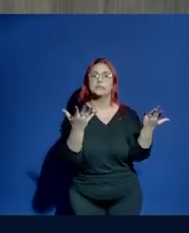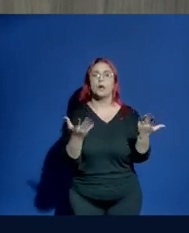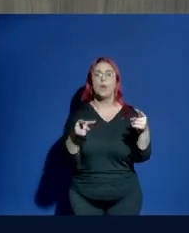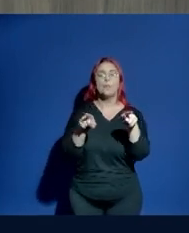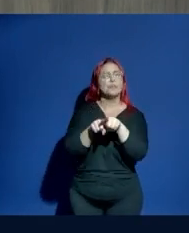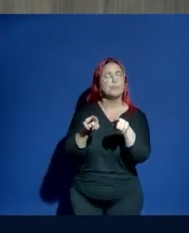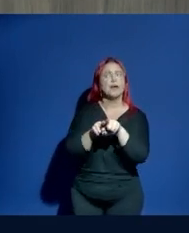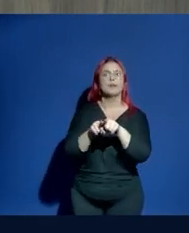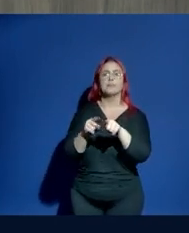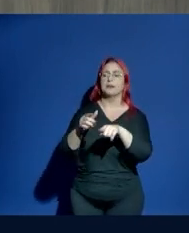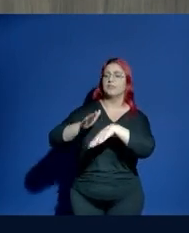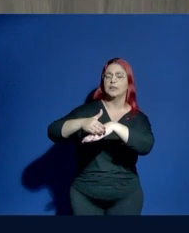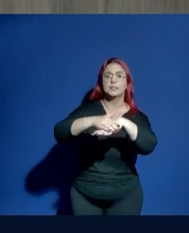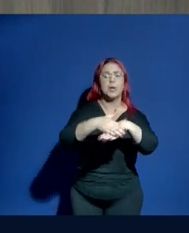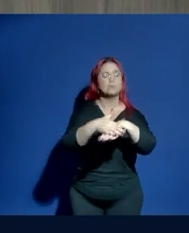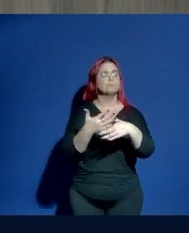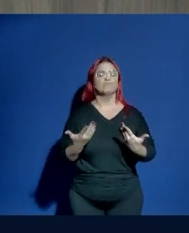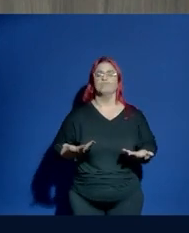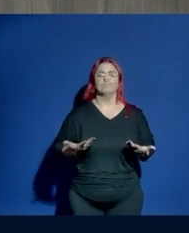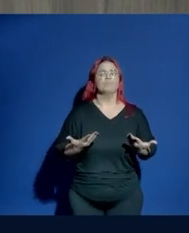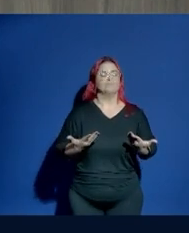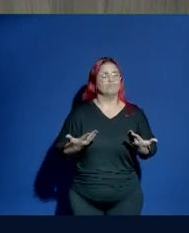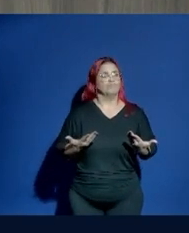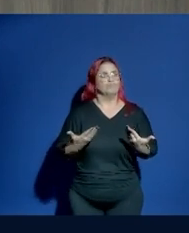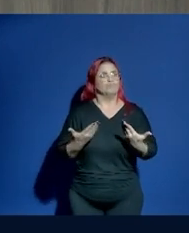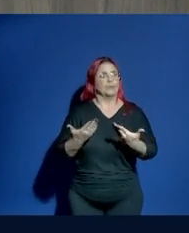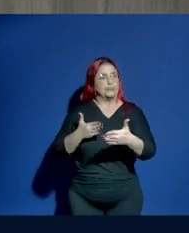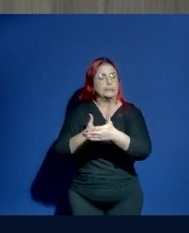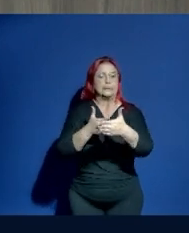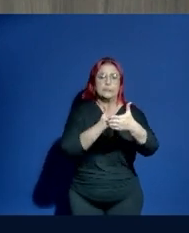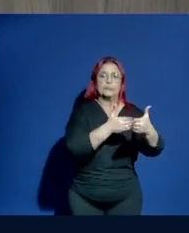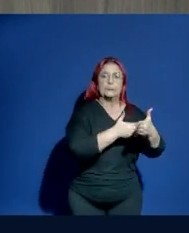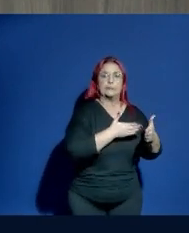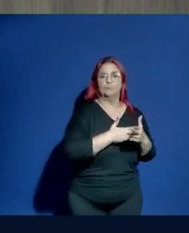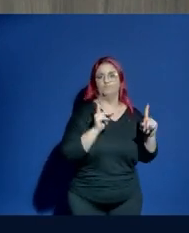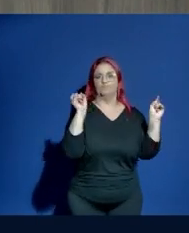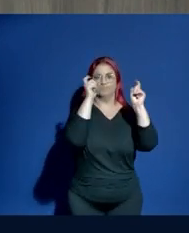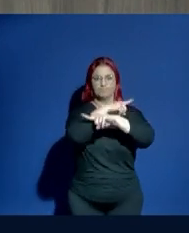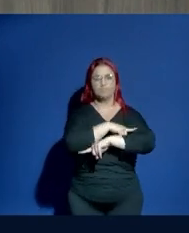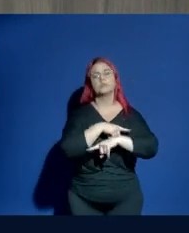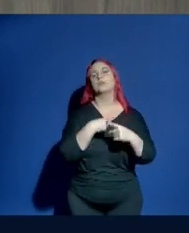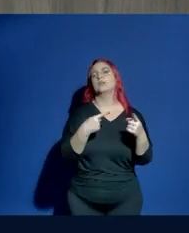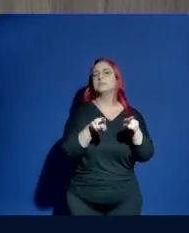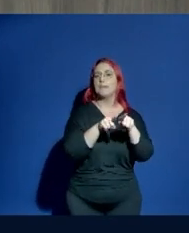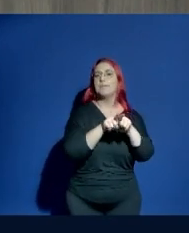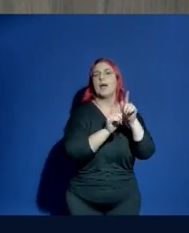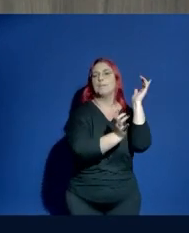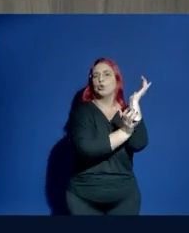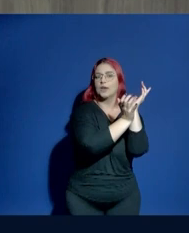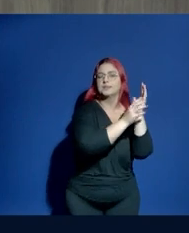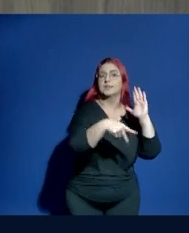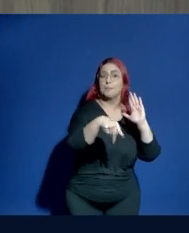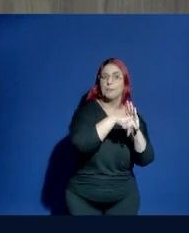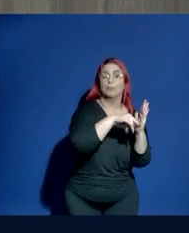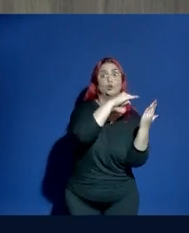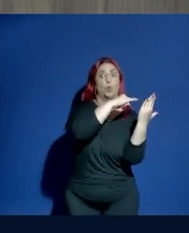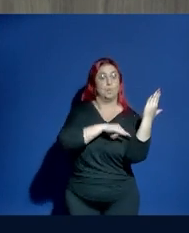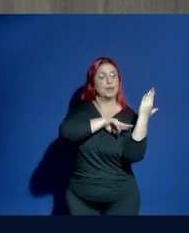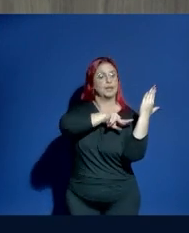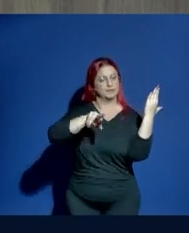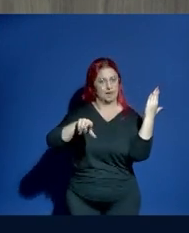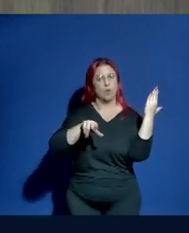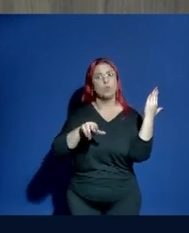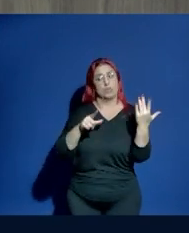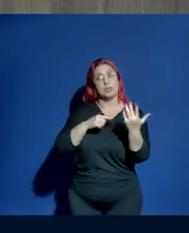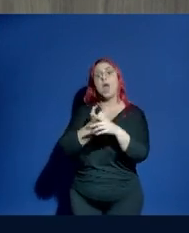em carga plena Então acho que tem uma questão de regulamentação do mercado de gás que pode nos ajudar bastante que hoje alguns